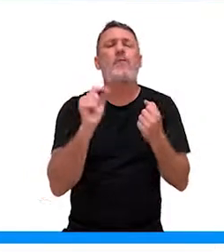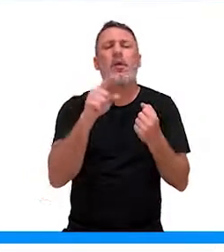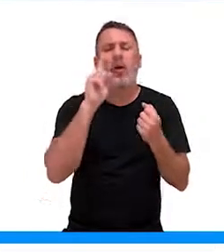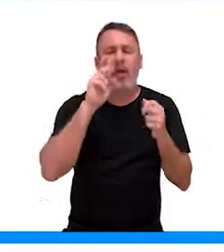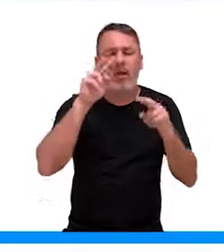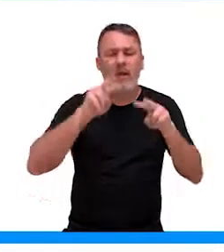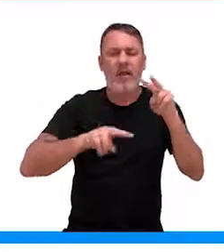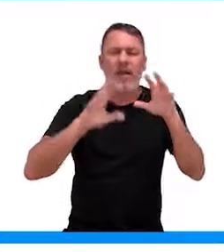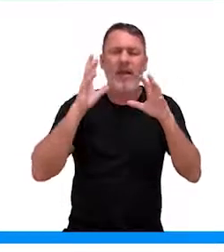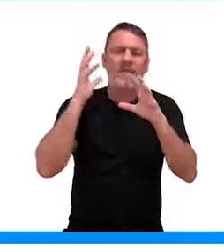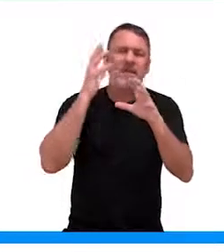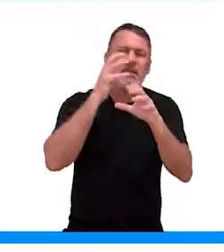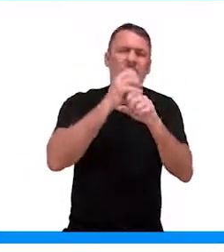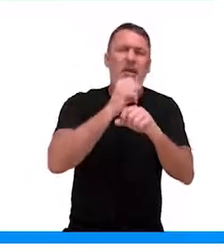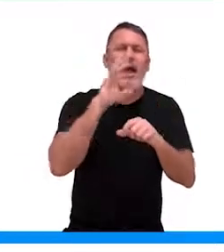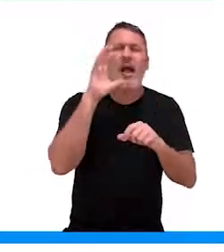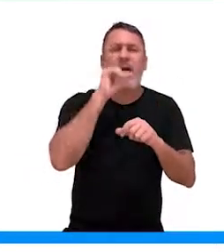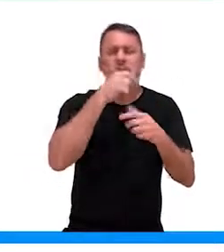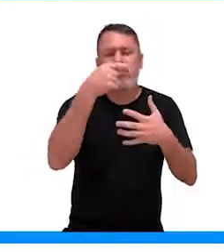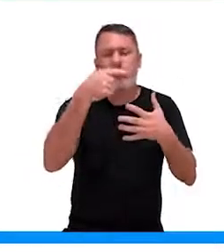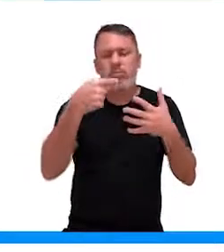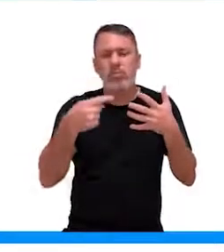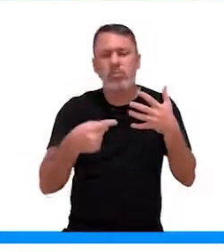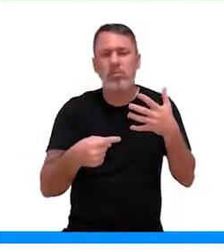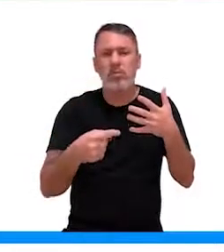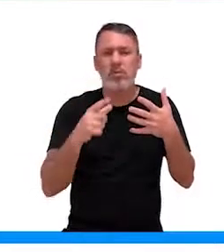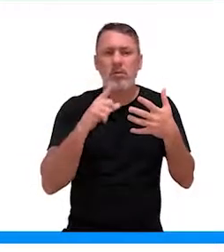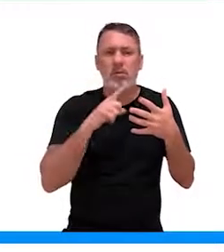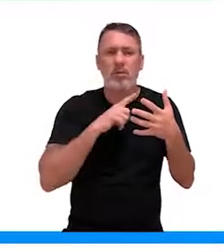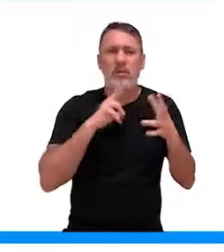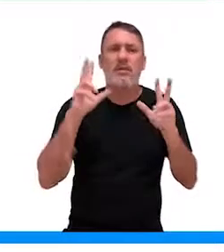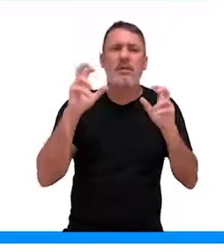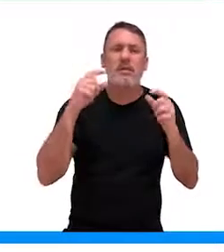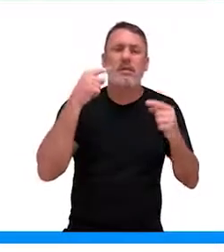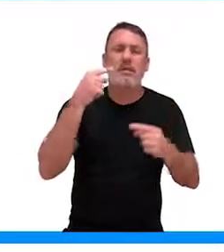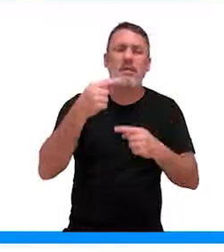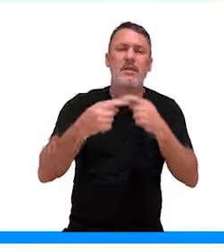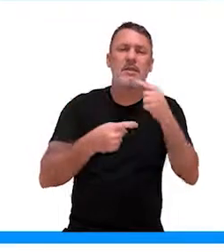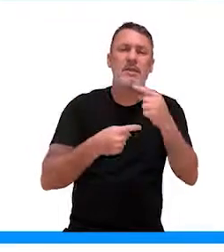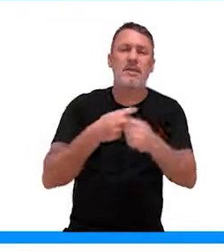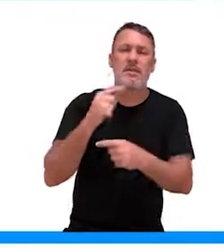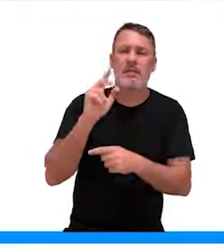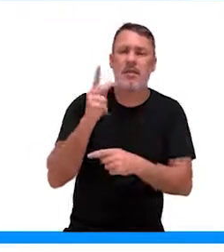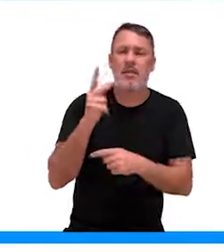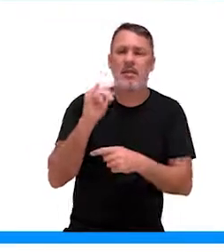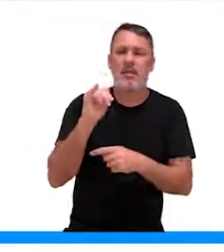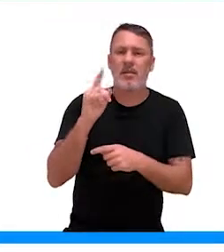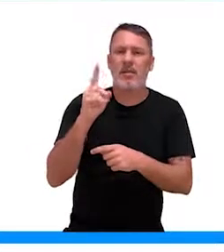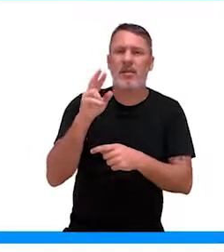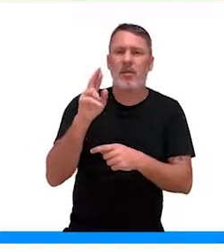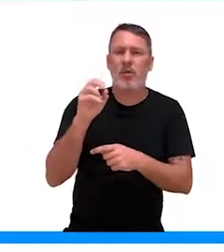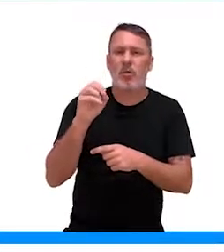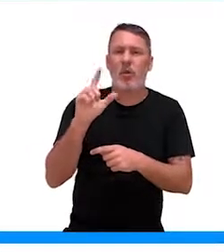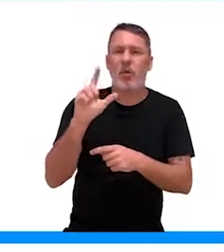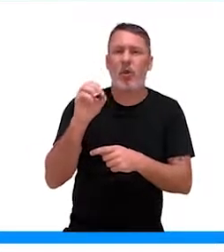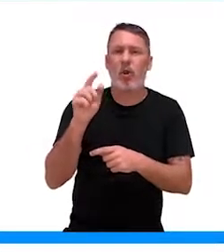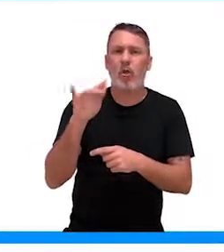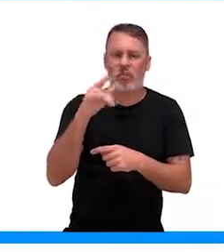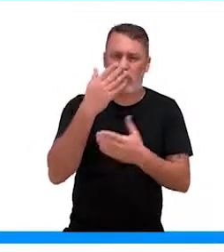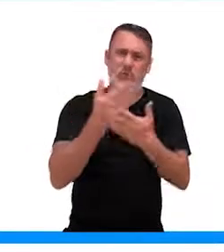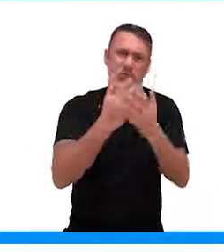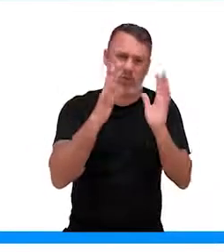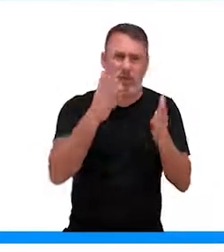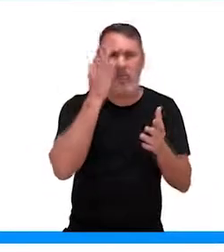revisar rapidamente alguns aspectos do ciclo hidrológico, e eu sei que vocês também estudam isso em biologia.